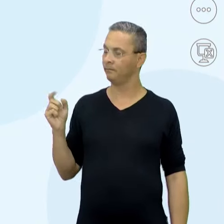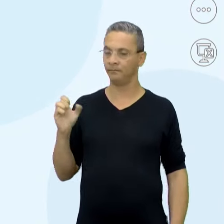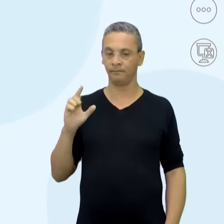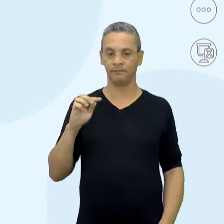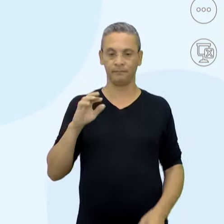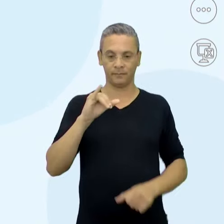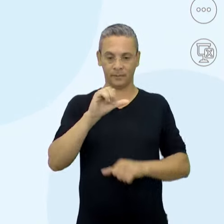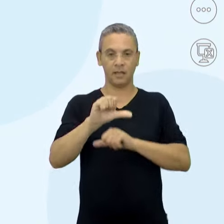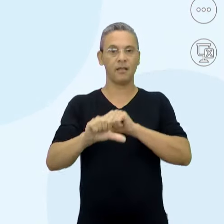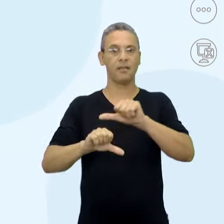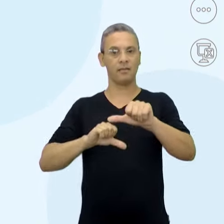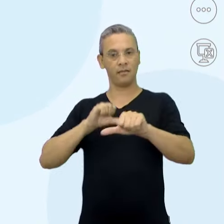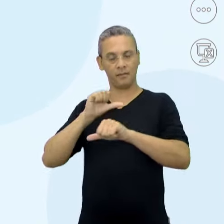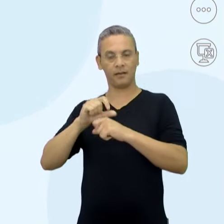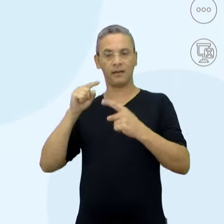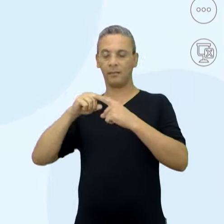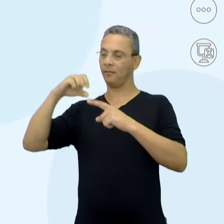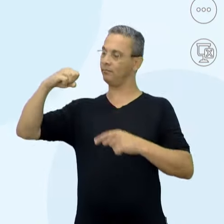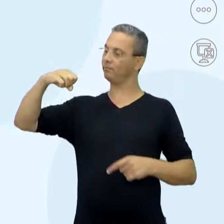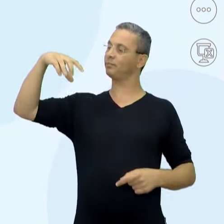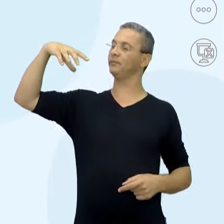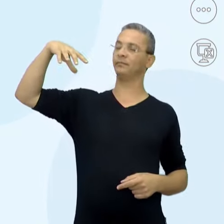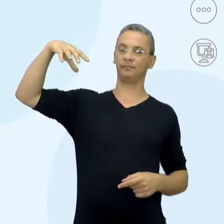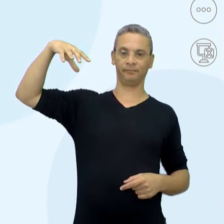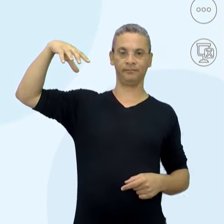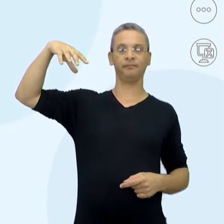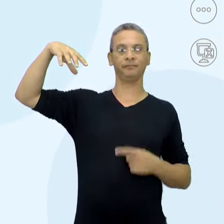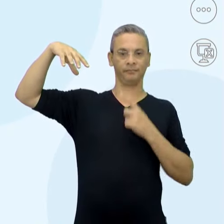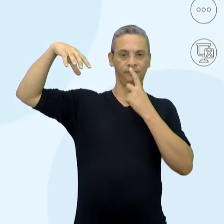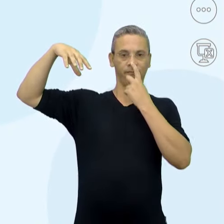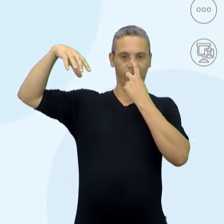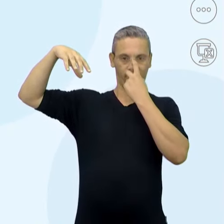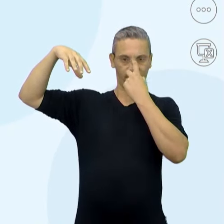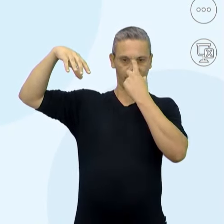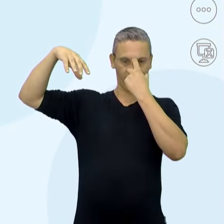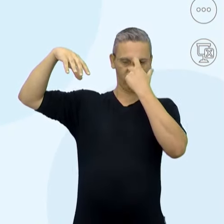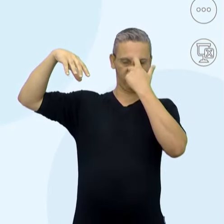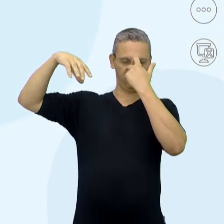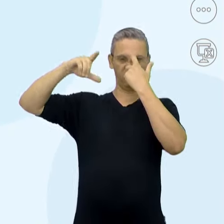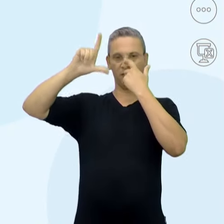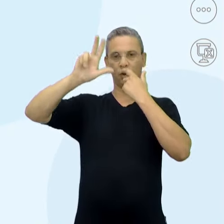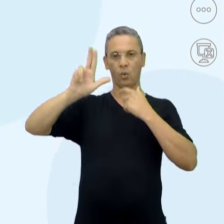se transformar aqui na lâmpada em energia, no caso desta aqui,